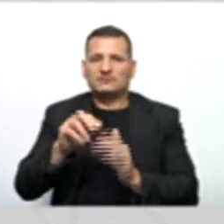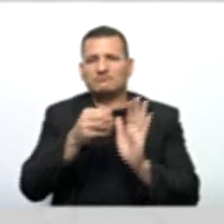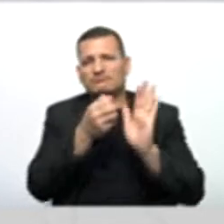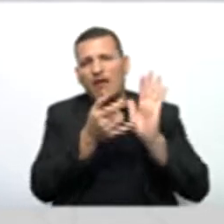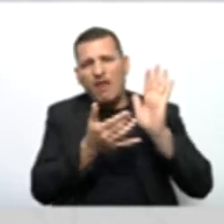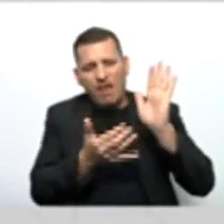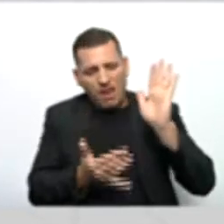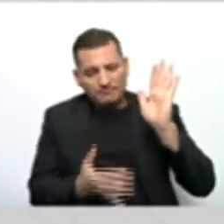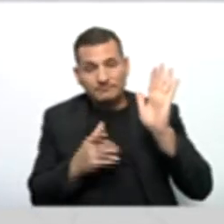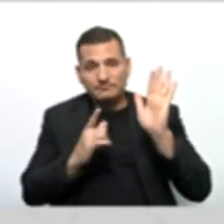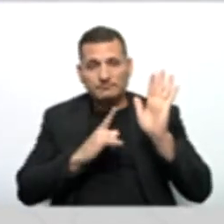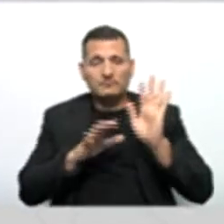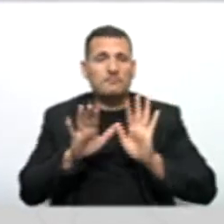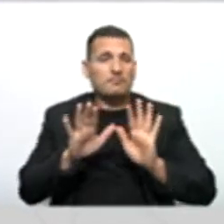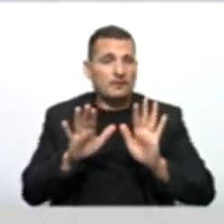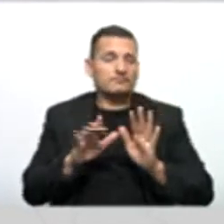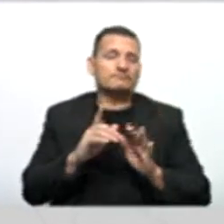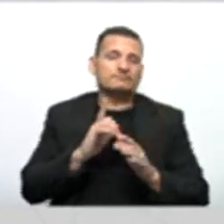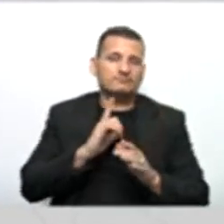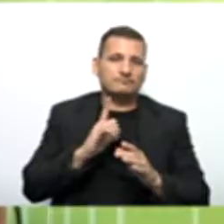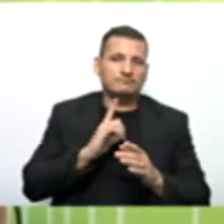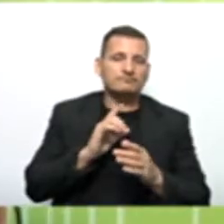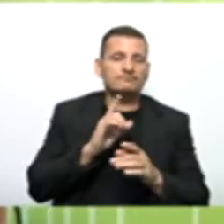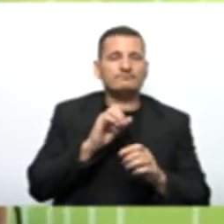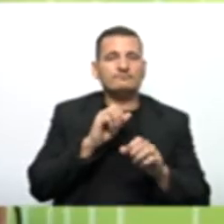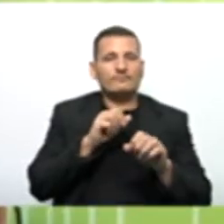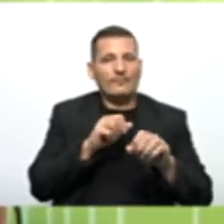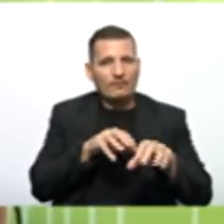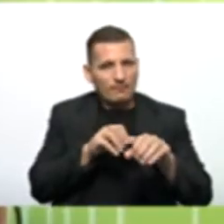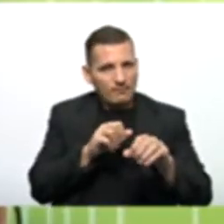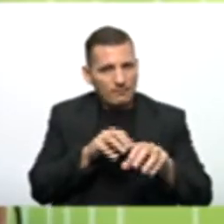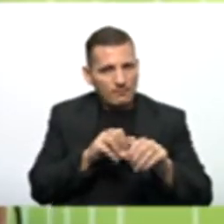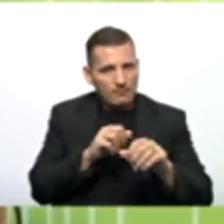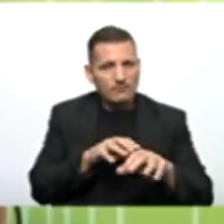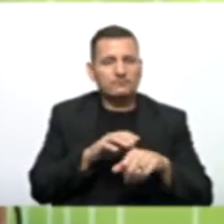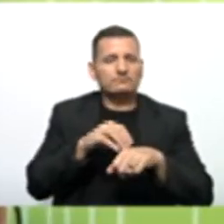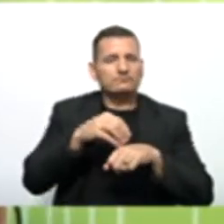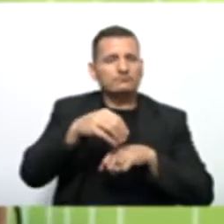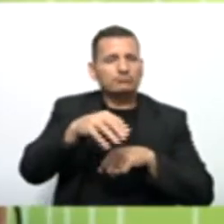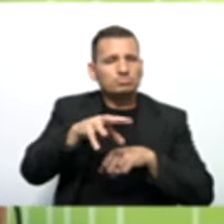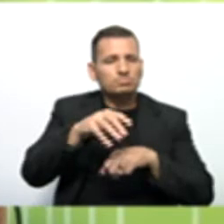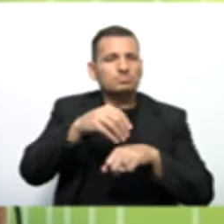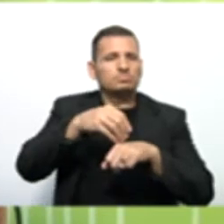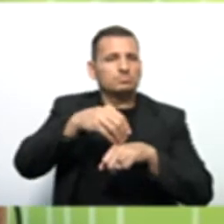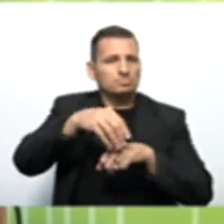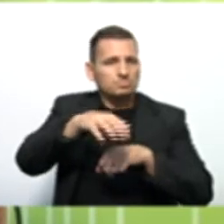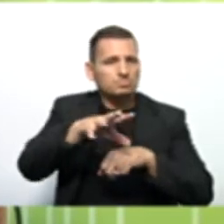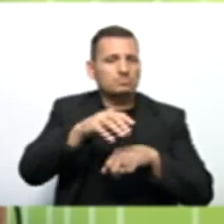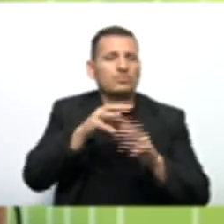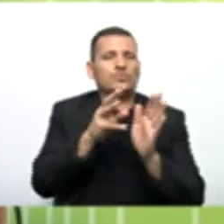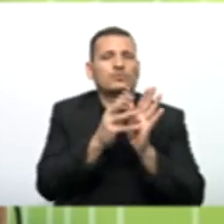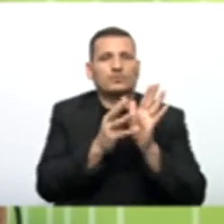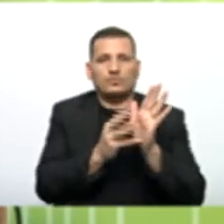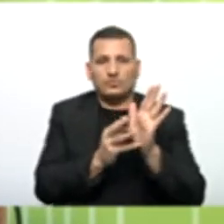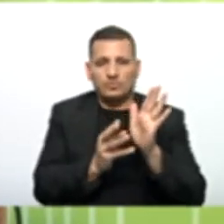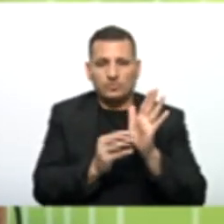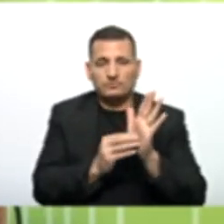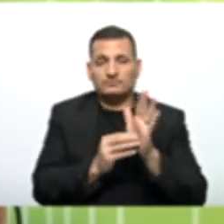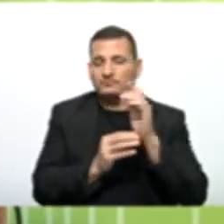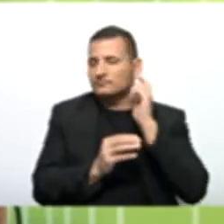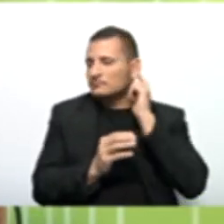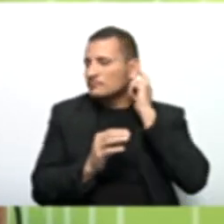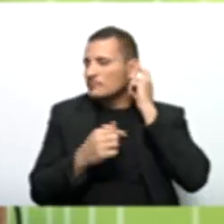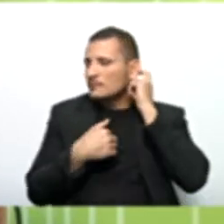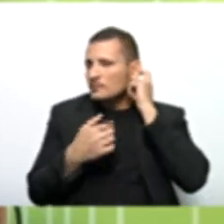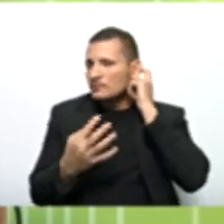gente? Mas a gente vai ter aí alguns encontros, tá? A gente vai estar passando o máximo de conhecimento possível para vocês. E aí eu já chamo